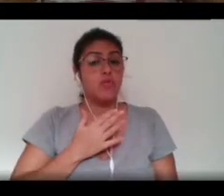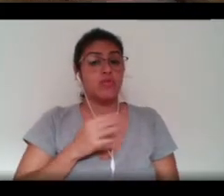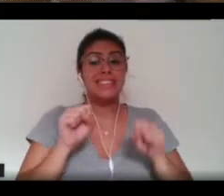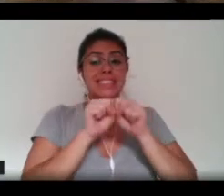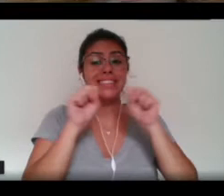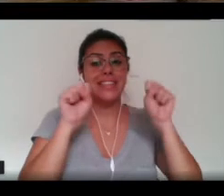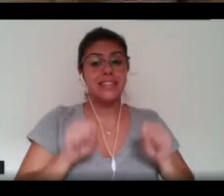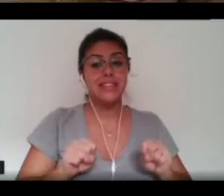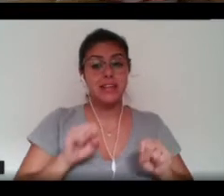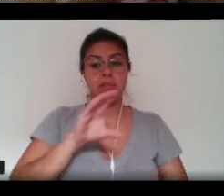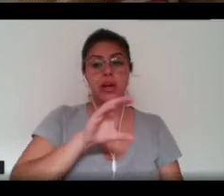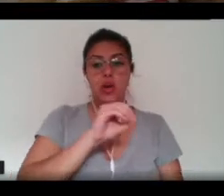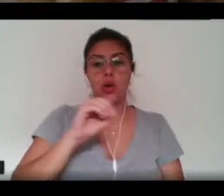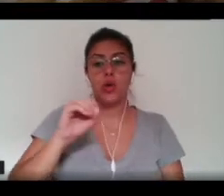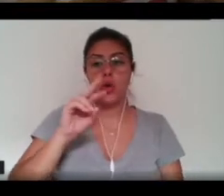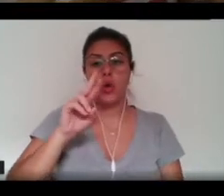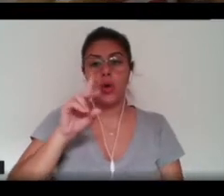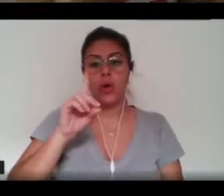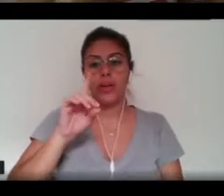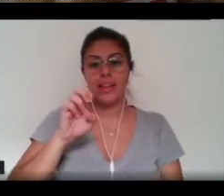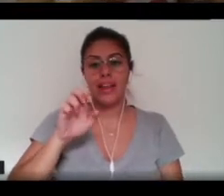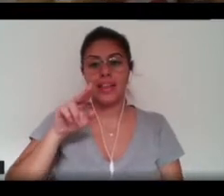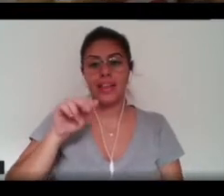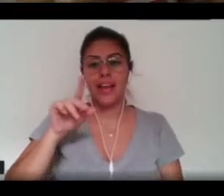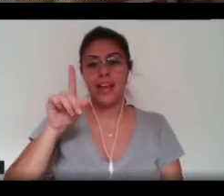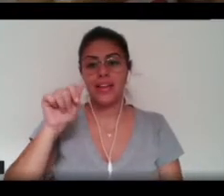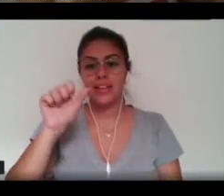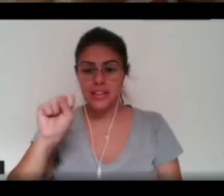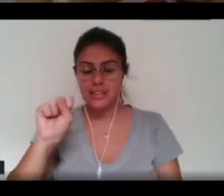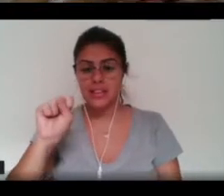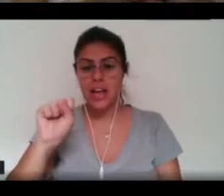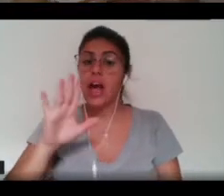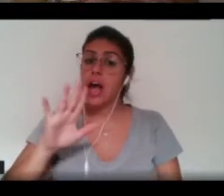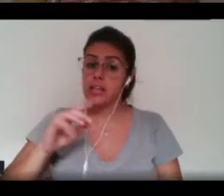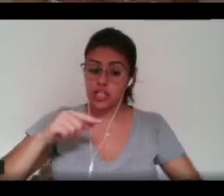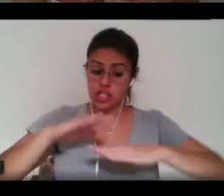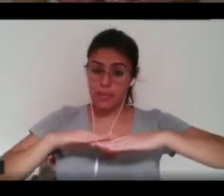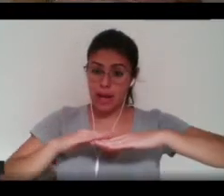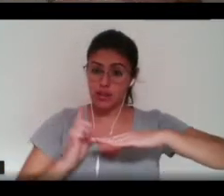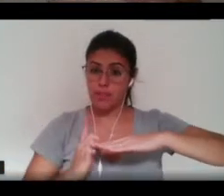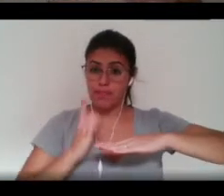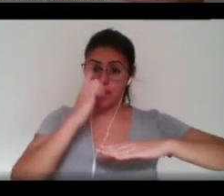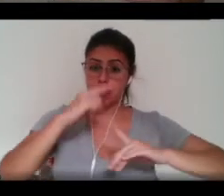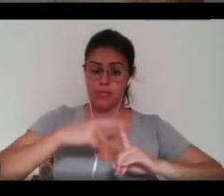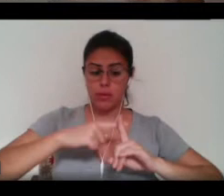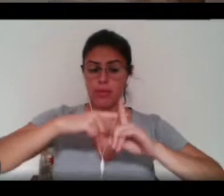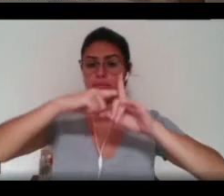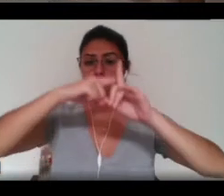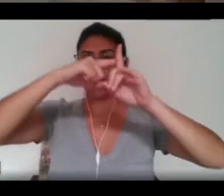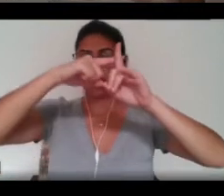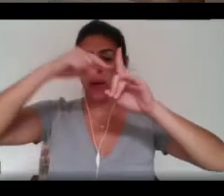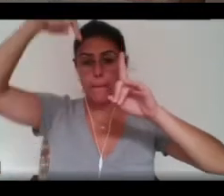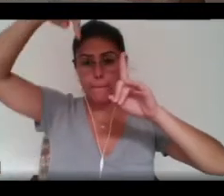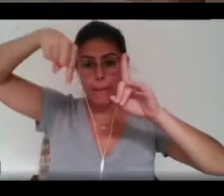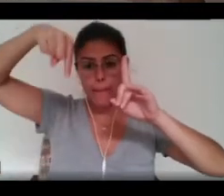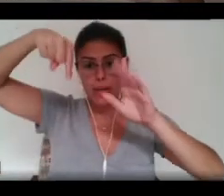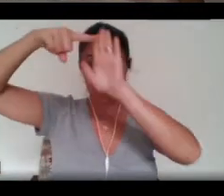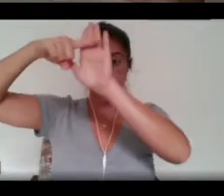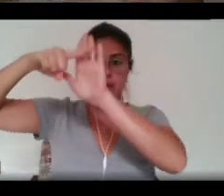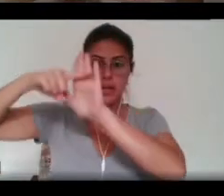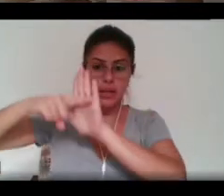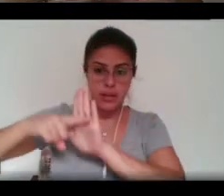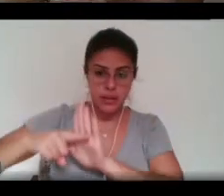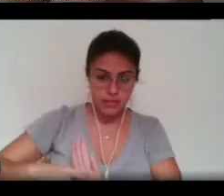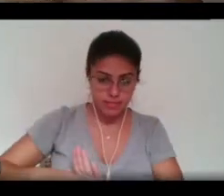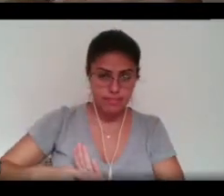Porque no meu sistema de coordenadas, né, o positivo é de baixo para cima e a aceleração é de